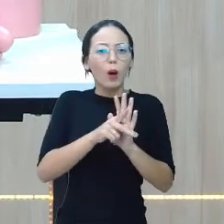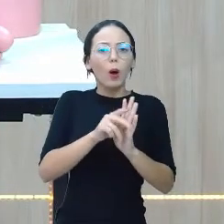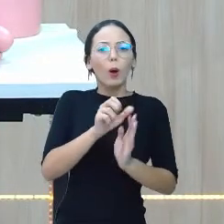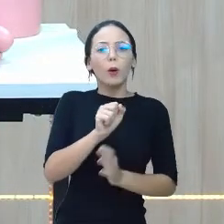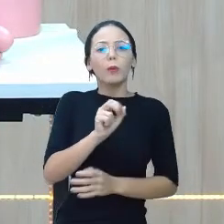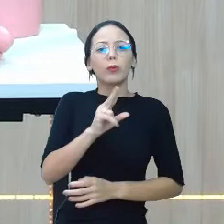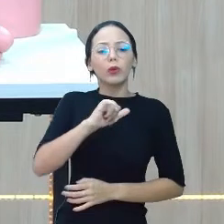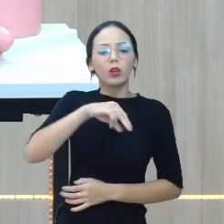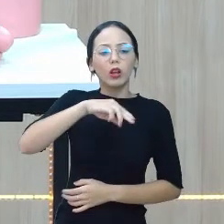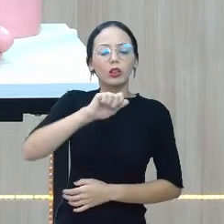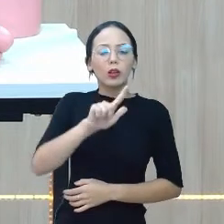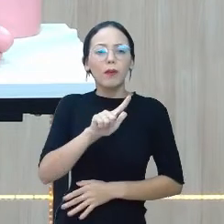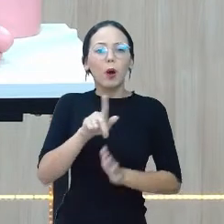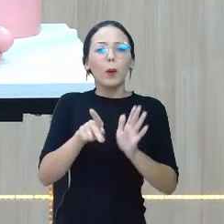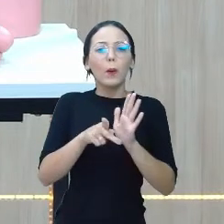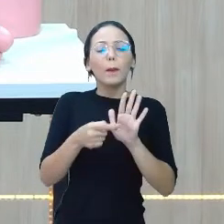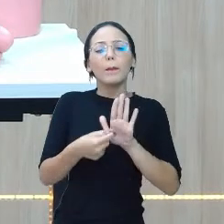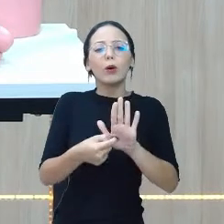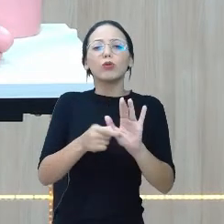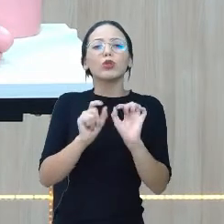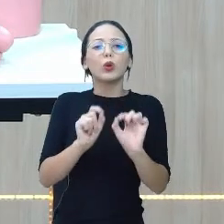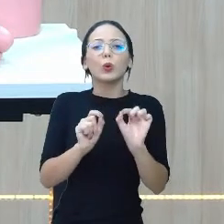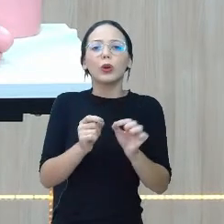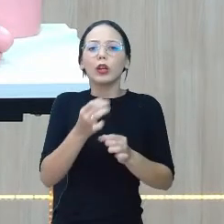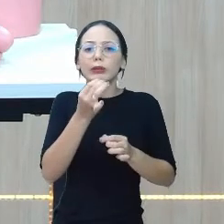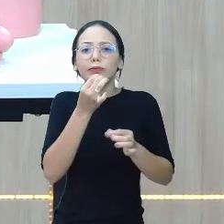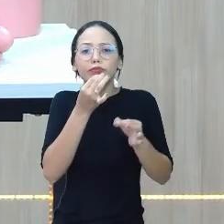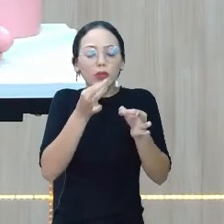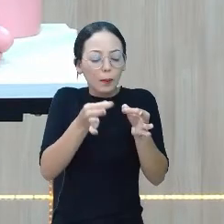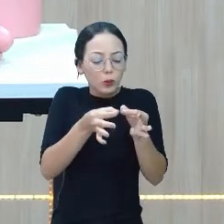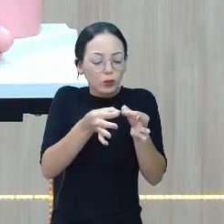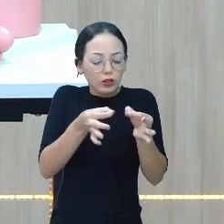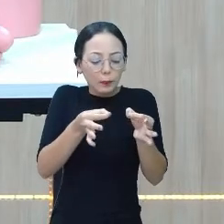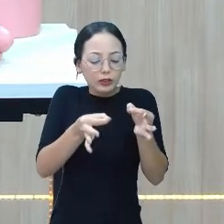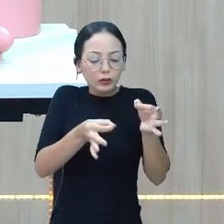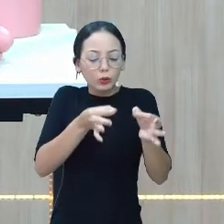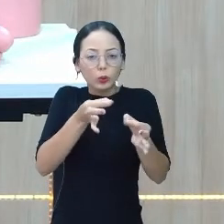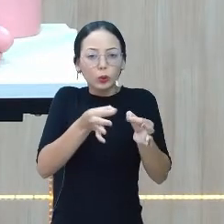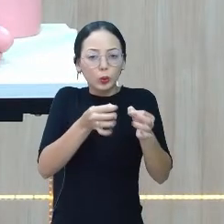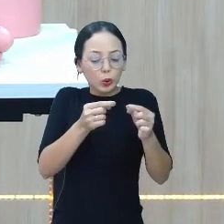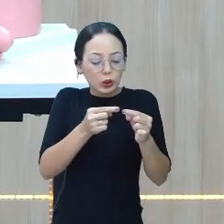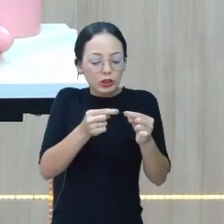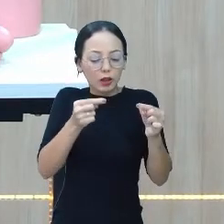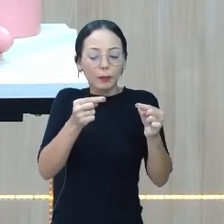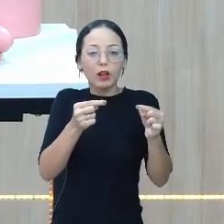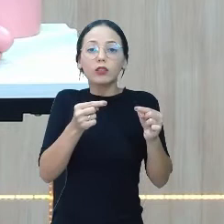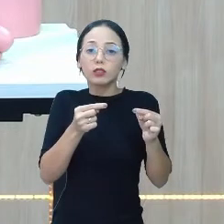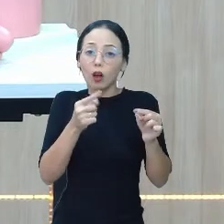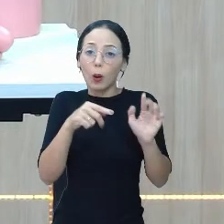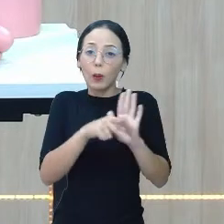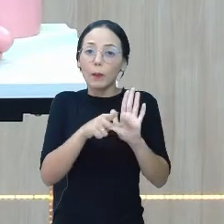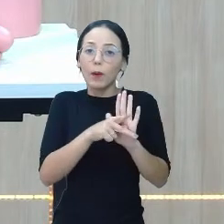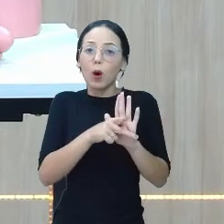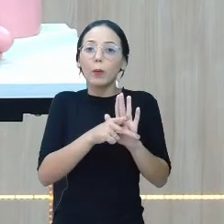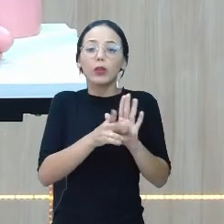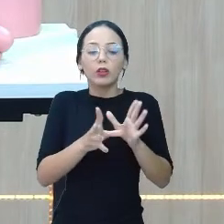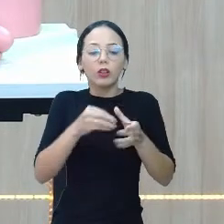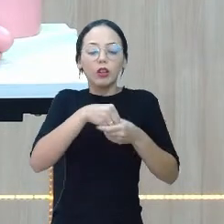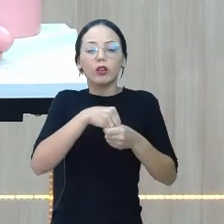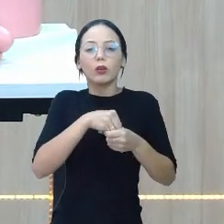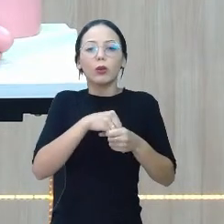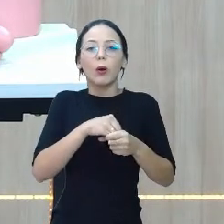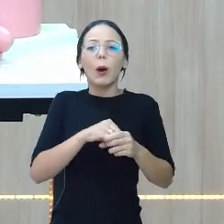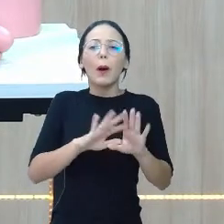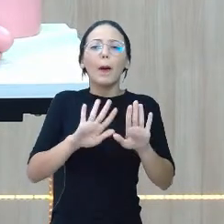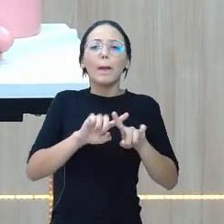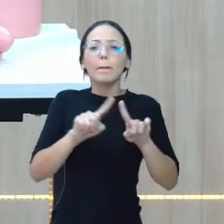elas apresentam um espaço entre uma célula e outra, que é esse que eu estou me referindo aqui, a substância intercelular.